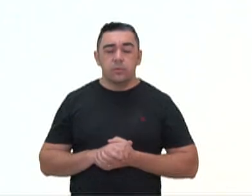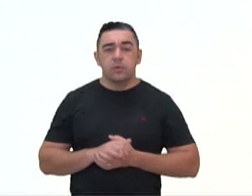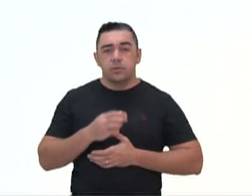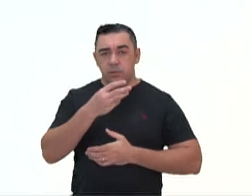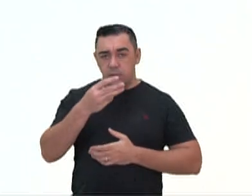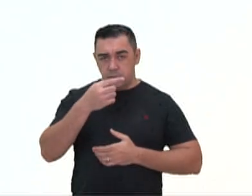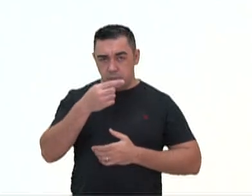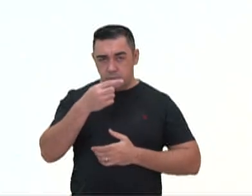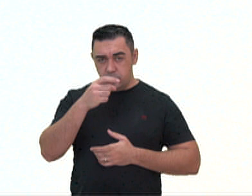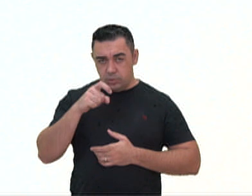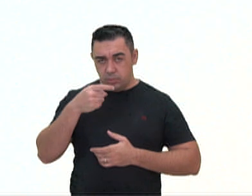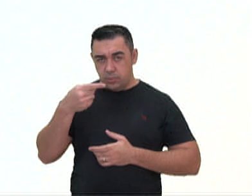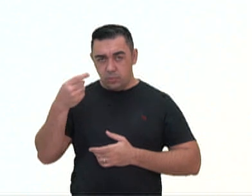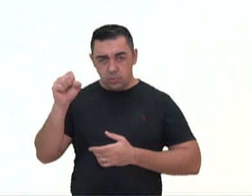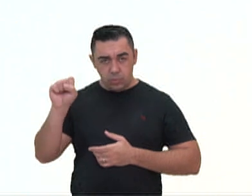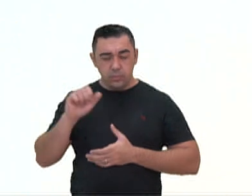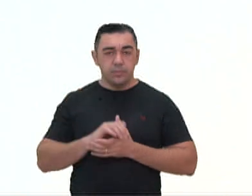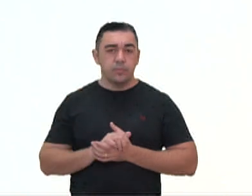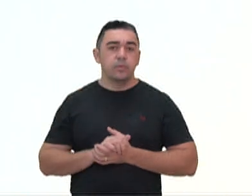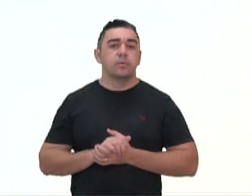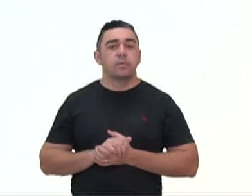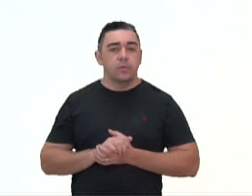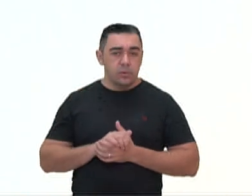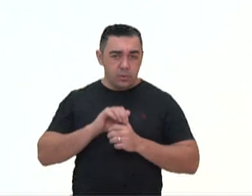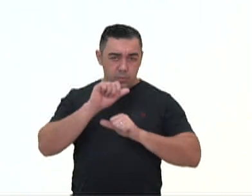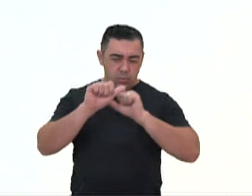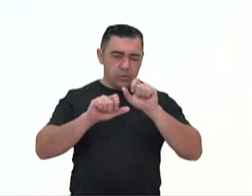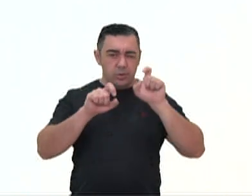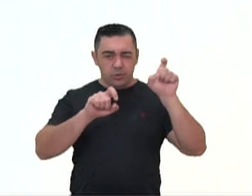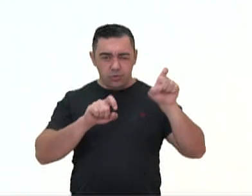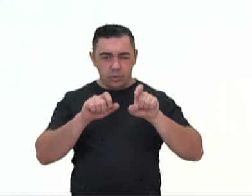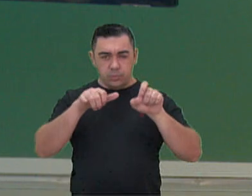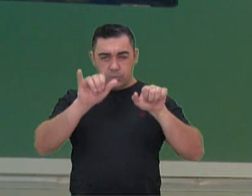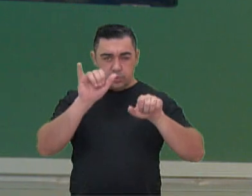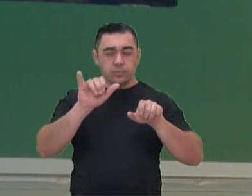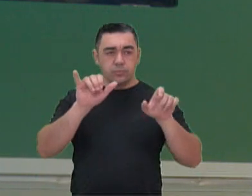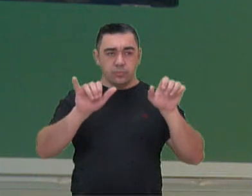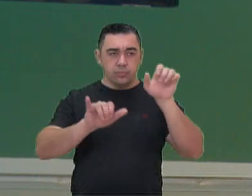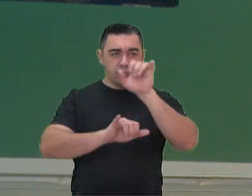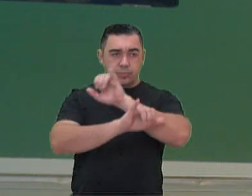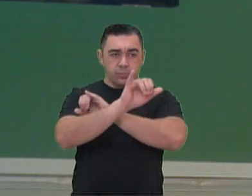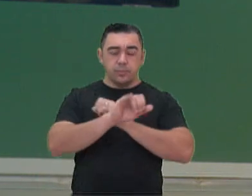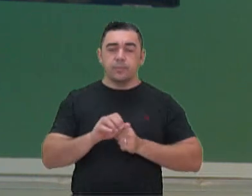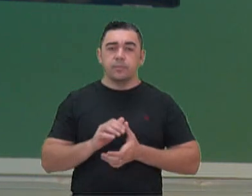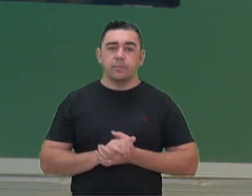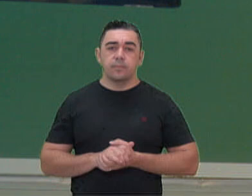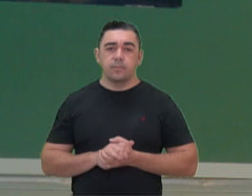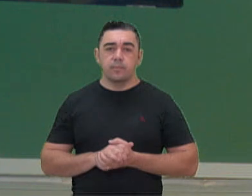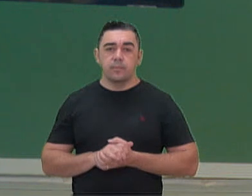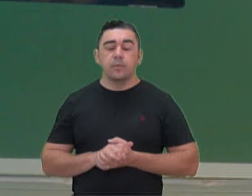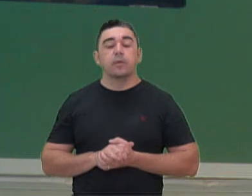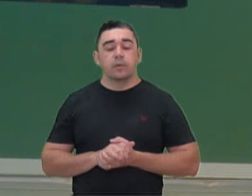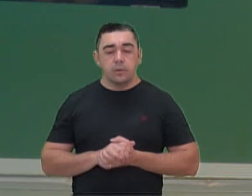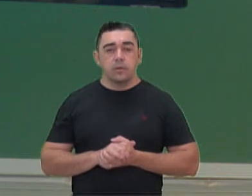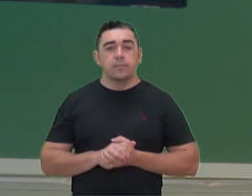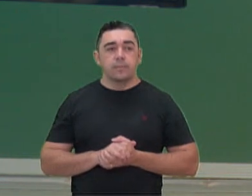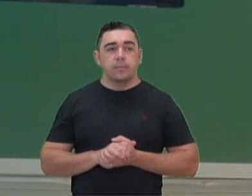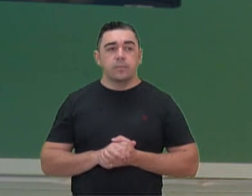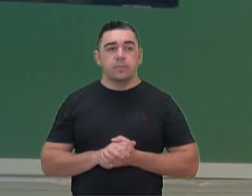menos 8. Então, primeiro passo, troca x, y por x e x por y. Segundo passo, isola o